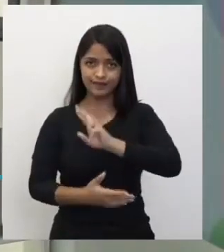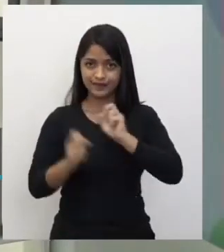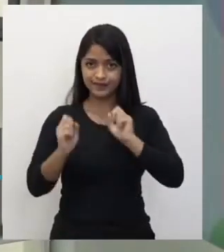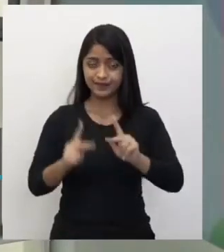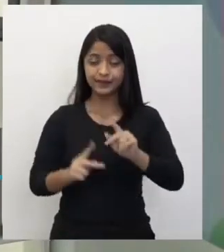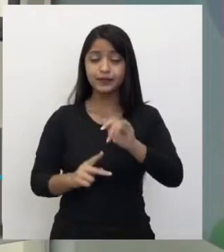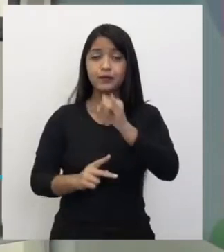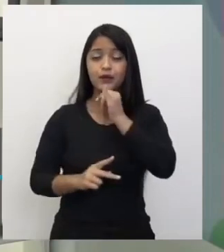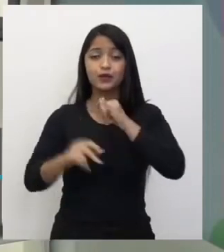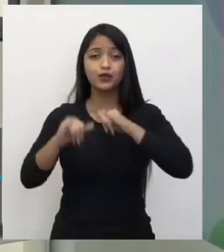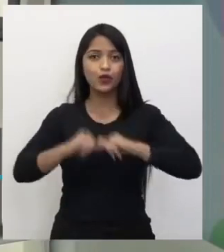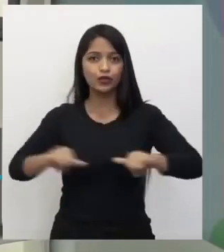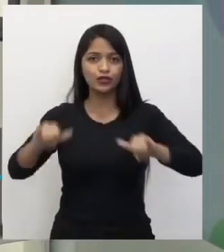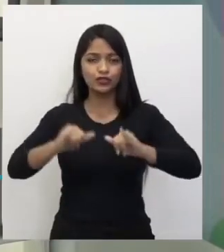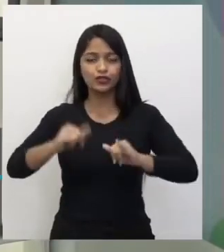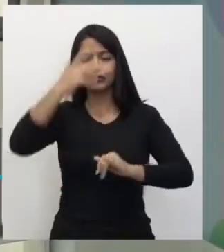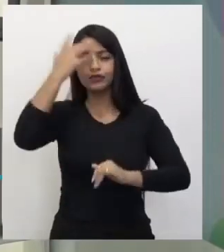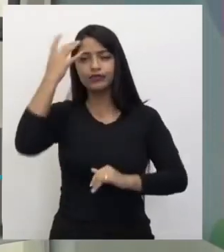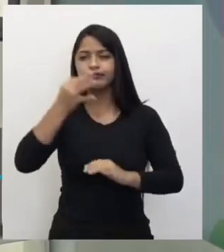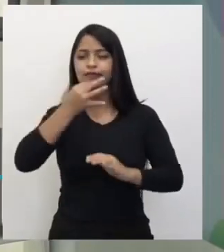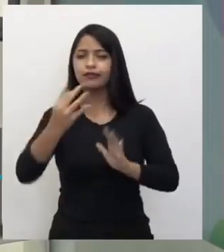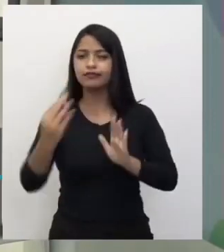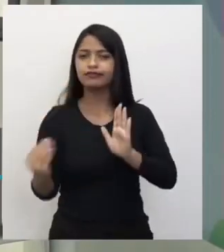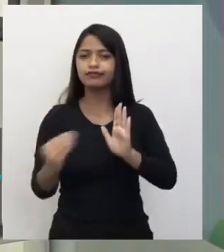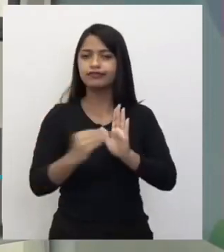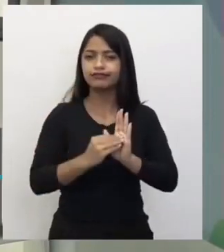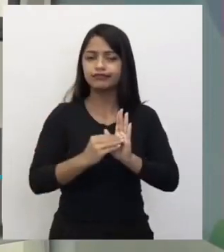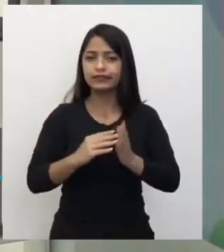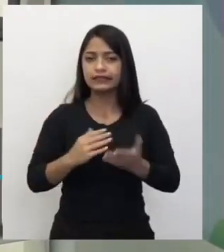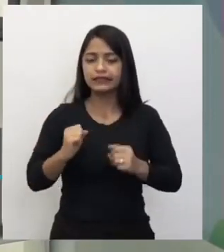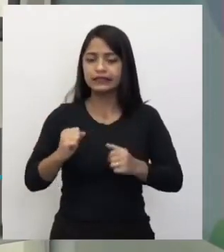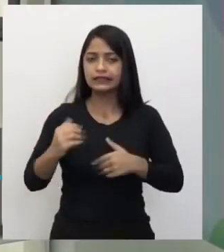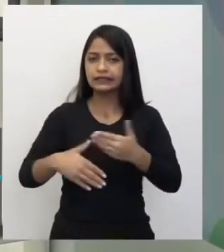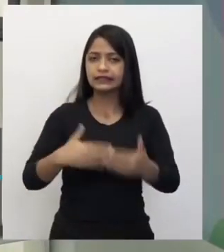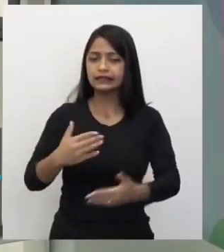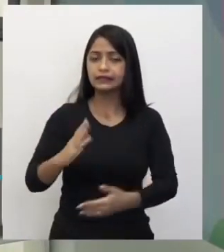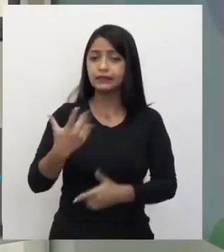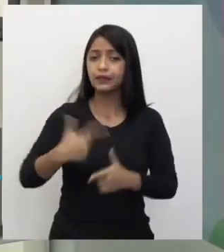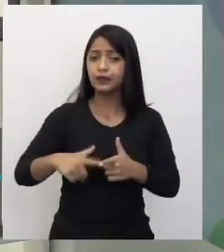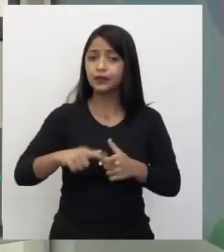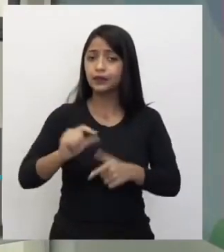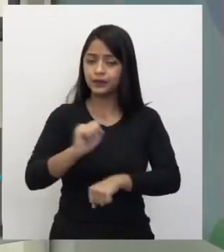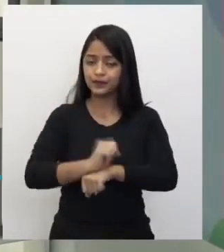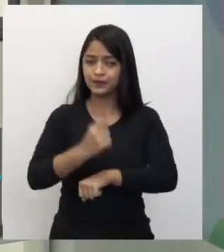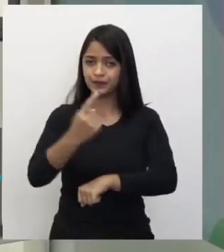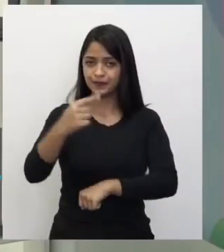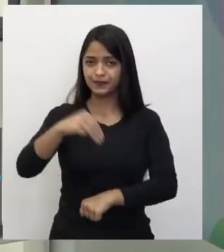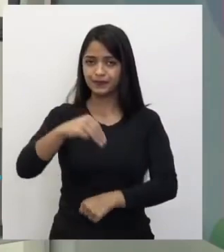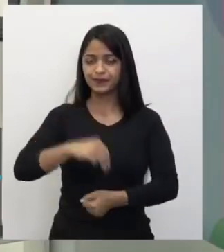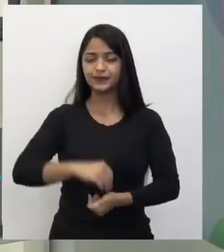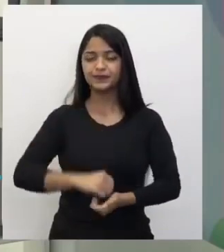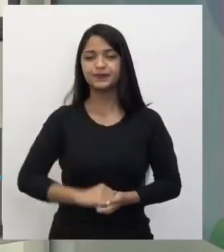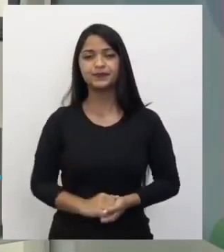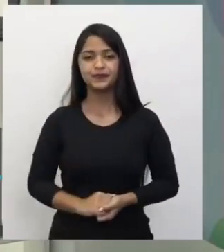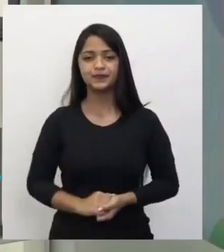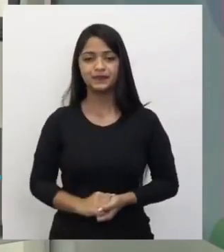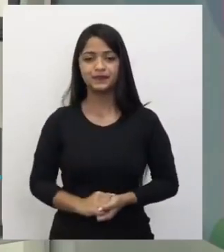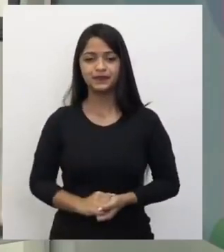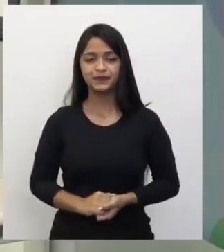alguém coloca a sua opinião, quais problemas, de repente, podem surgir aí? Pensa aí, um minutinho.